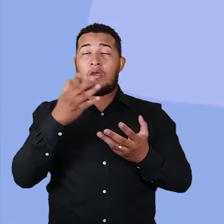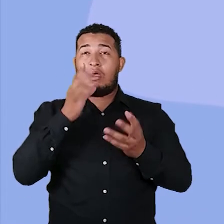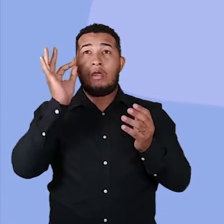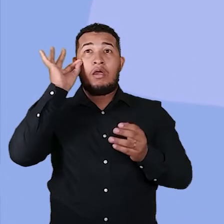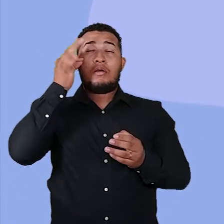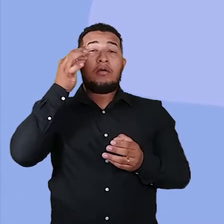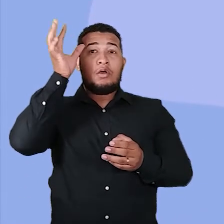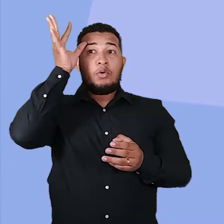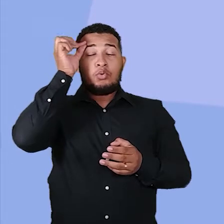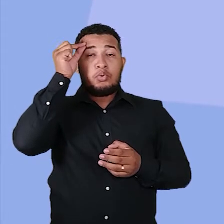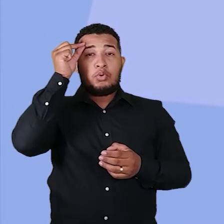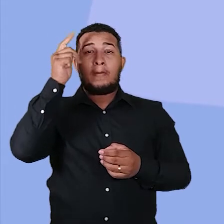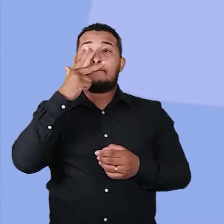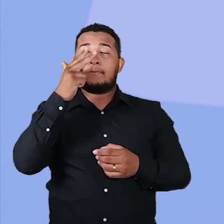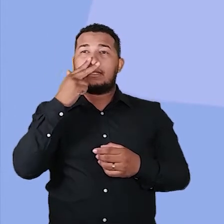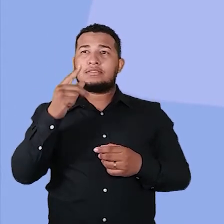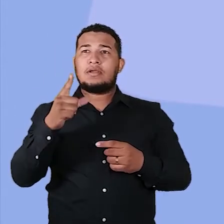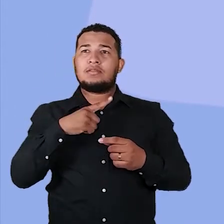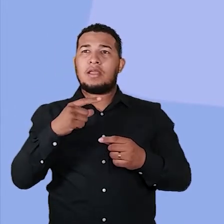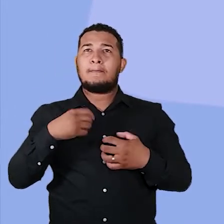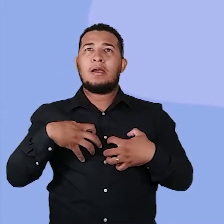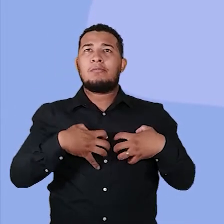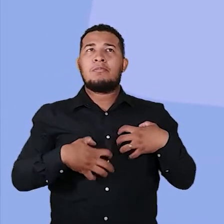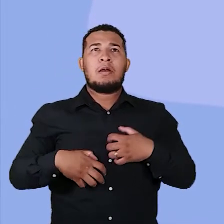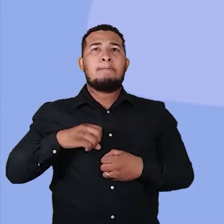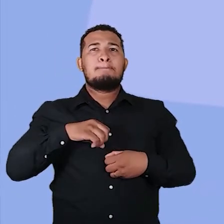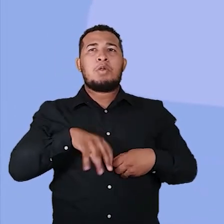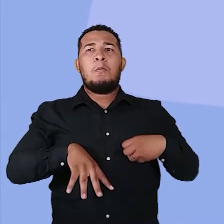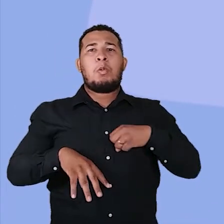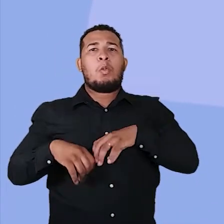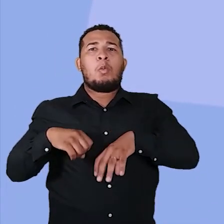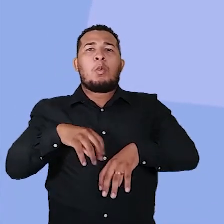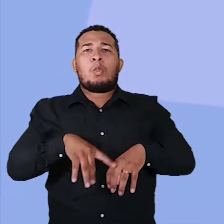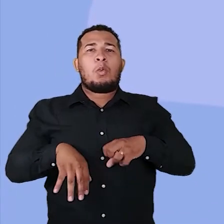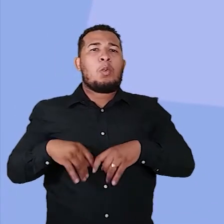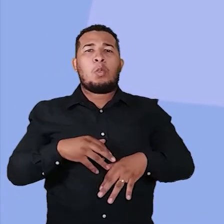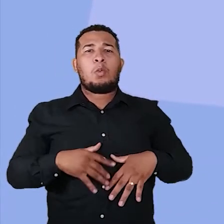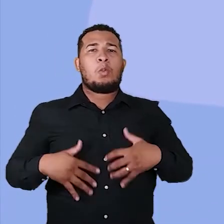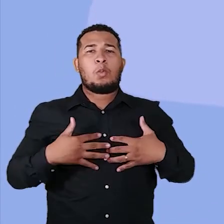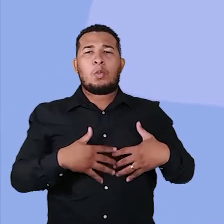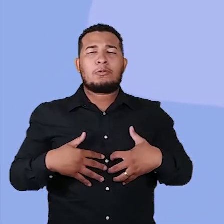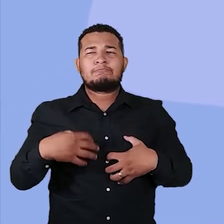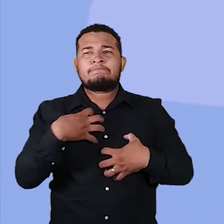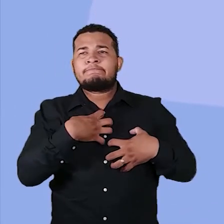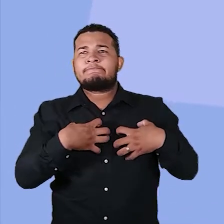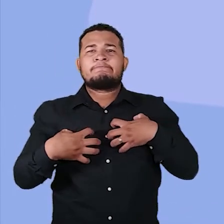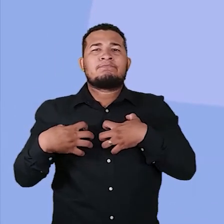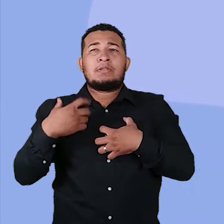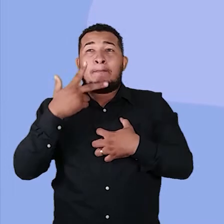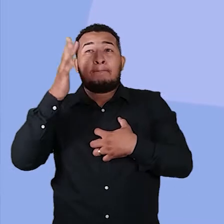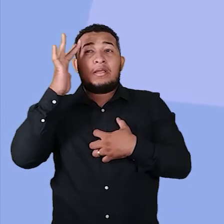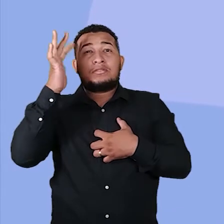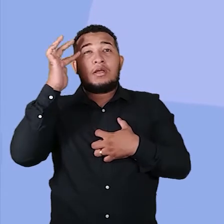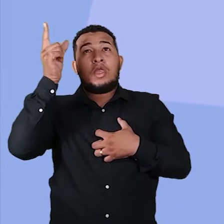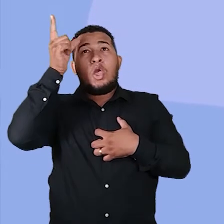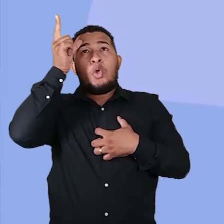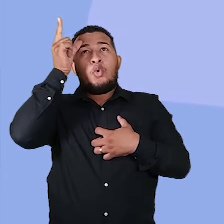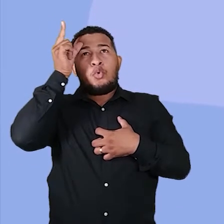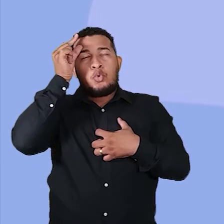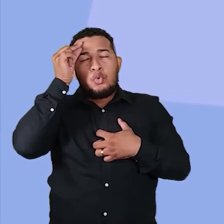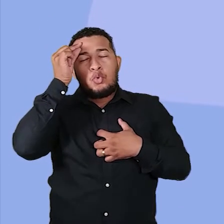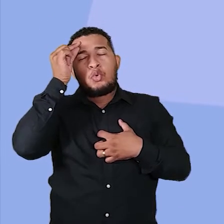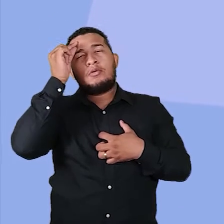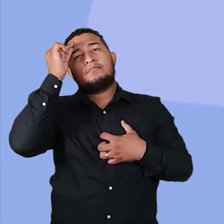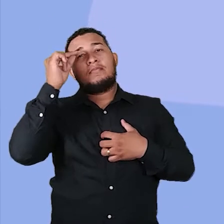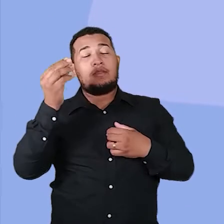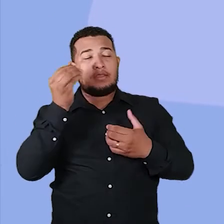alívio provisório veio em formas de bolhas estomacais, indicando que, pelo menos por enquanto, as coisas tinham se